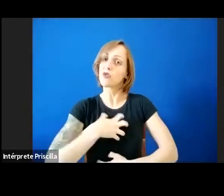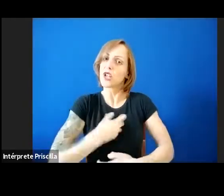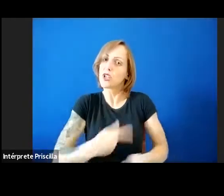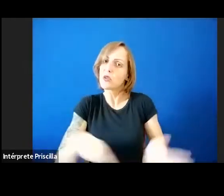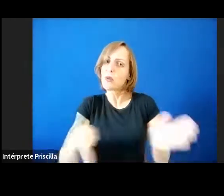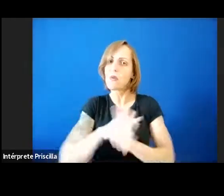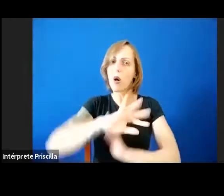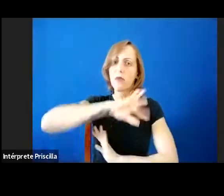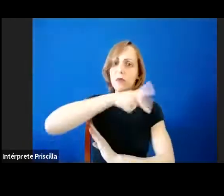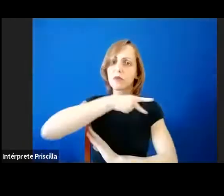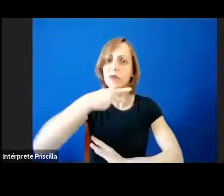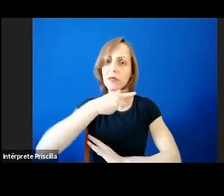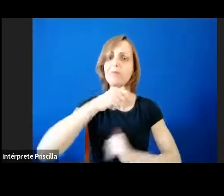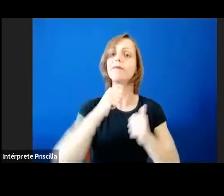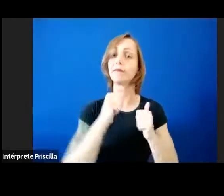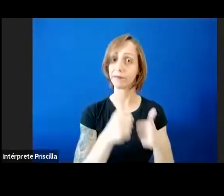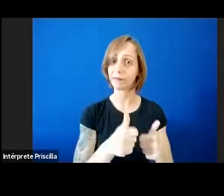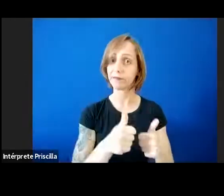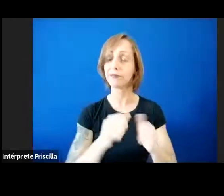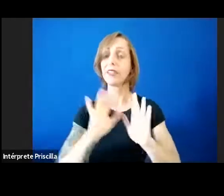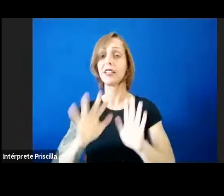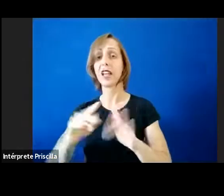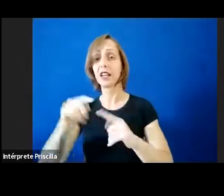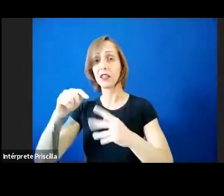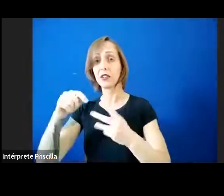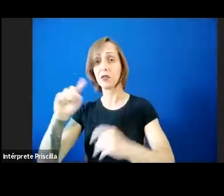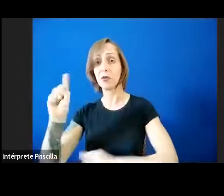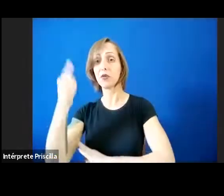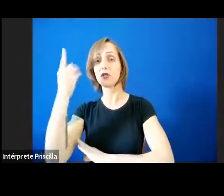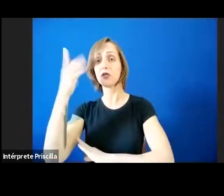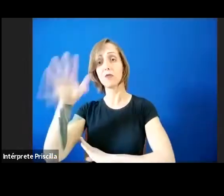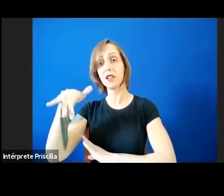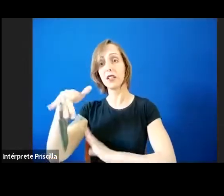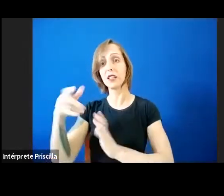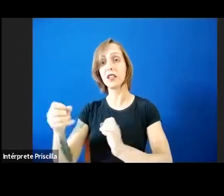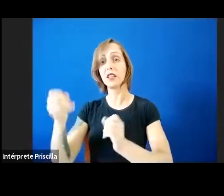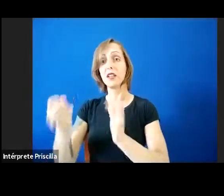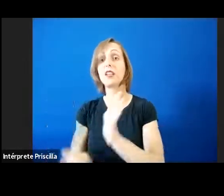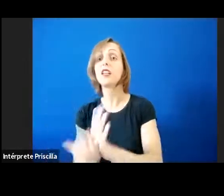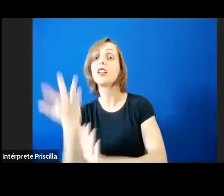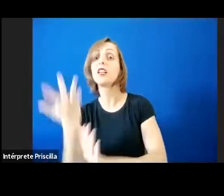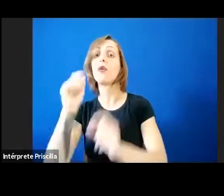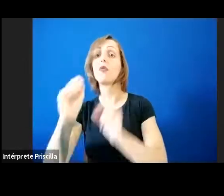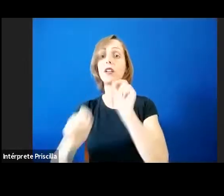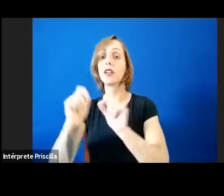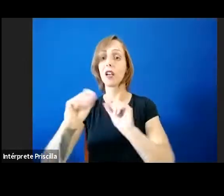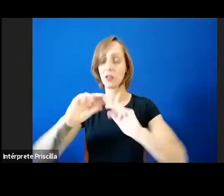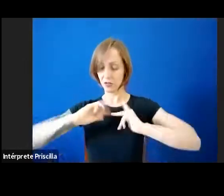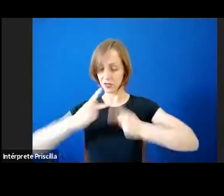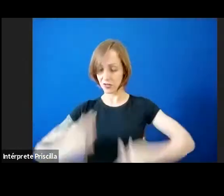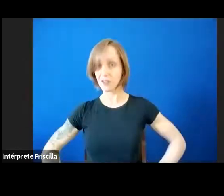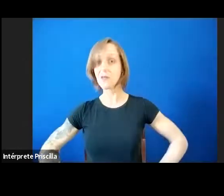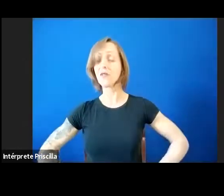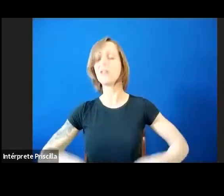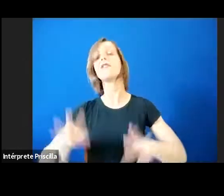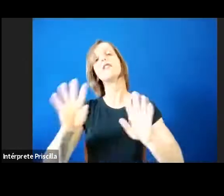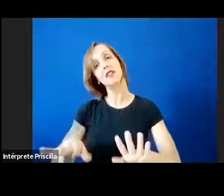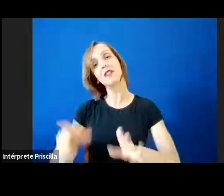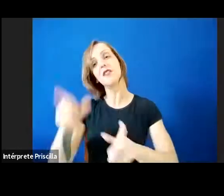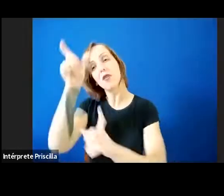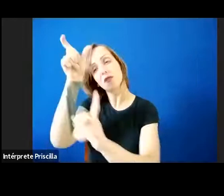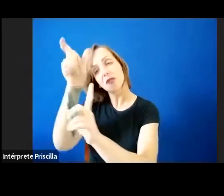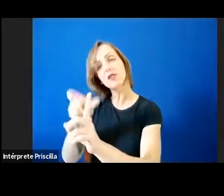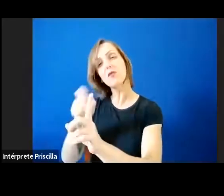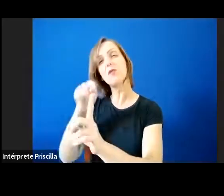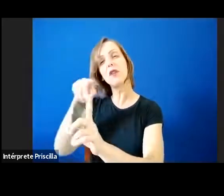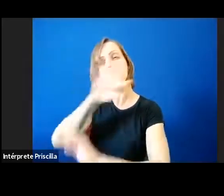que o ser humano, ele anda, ele fala, ele se reproduz da mesma origem da vida que foi criada, as